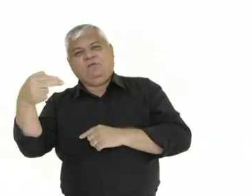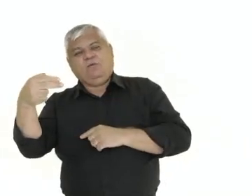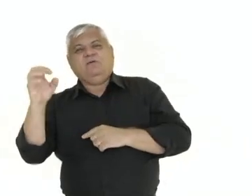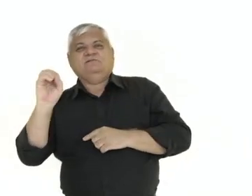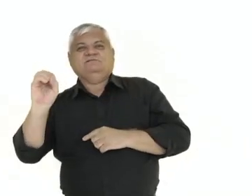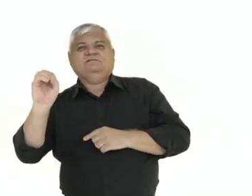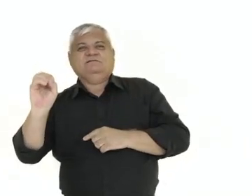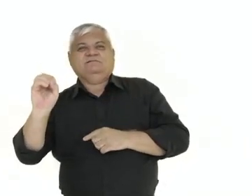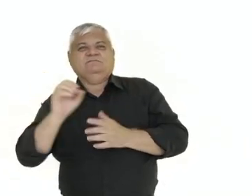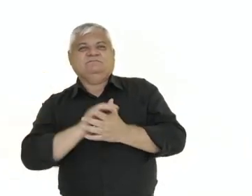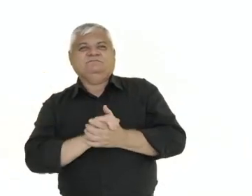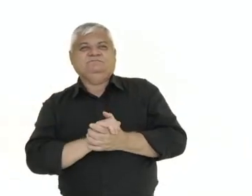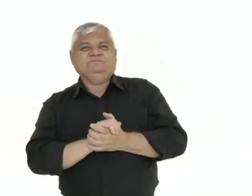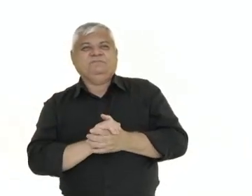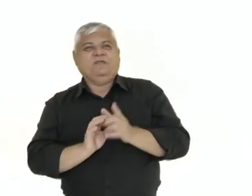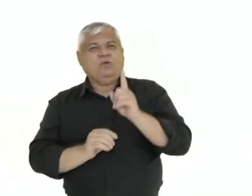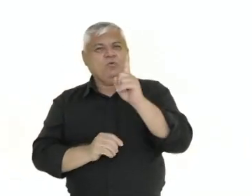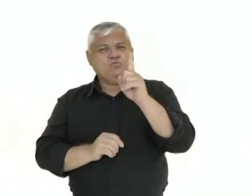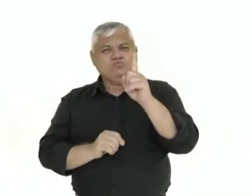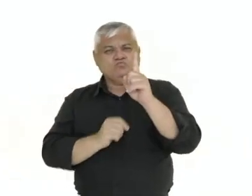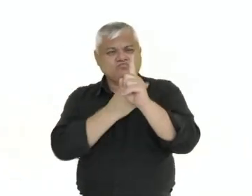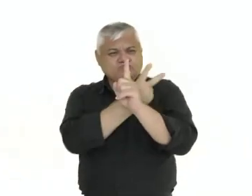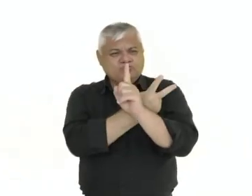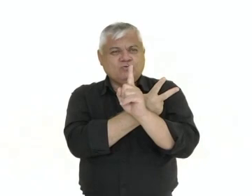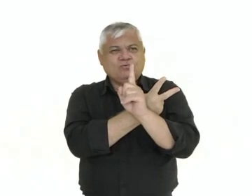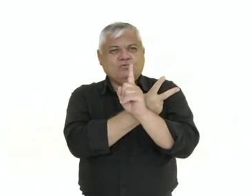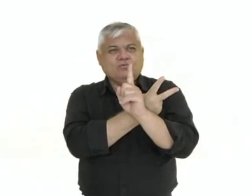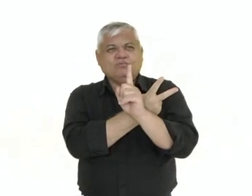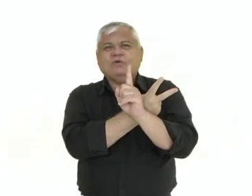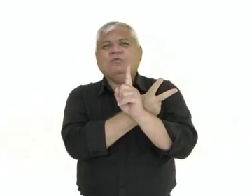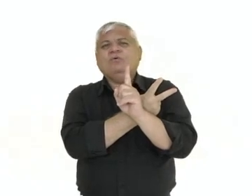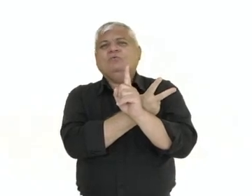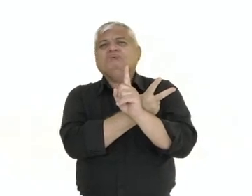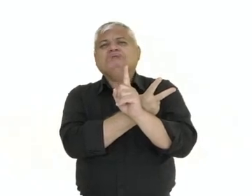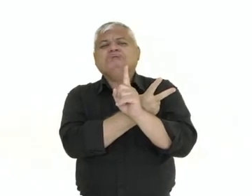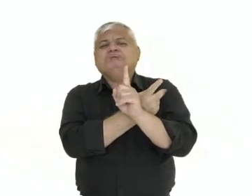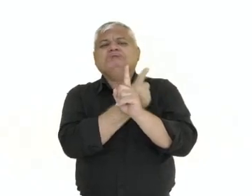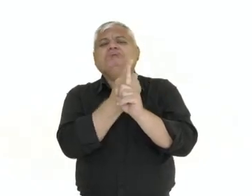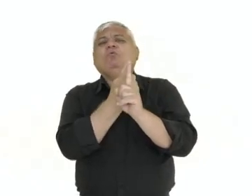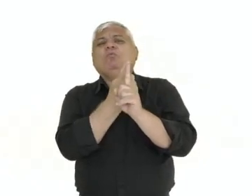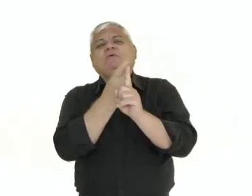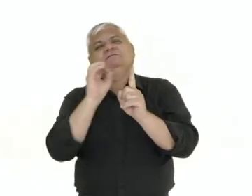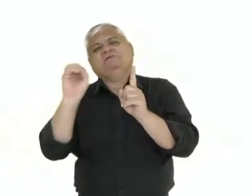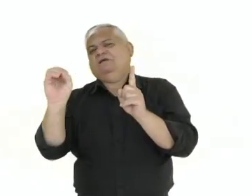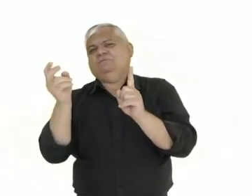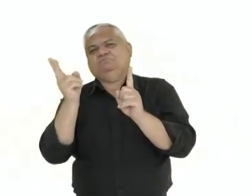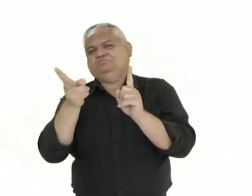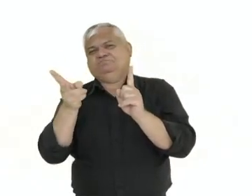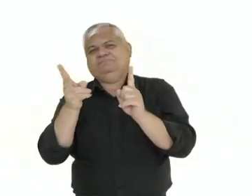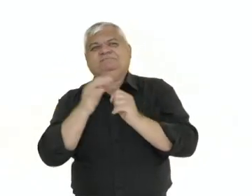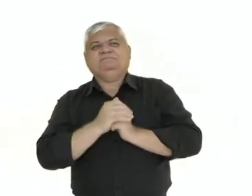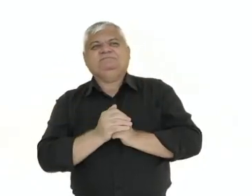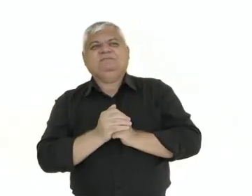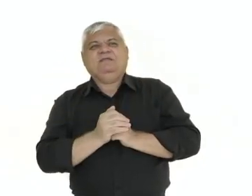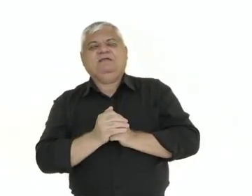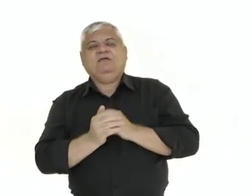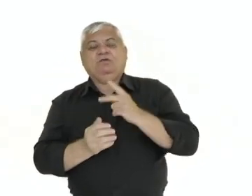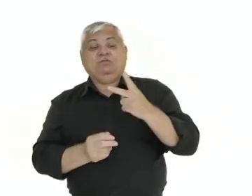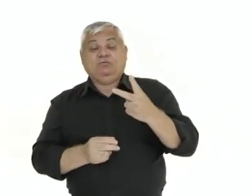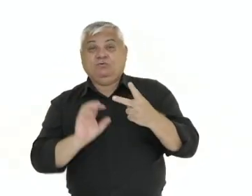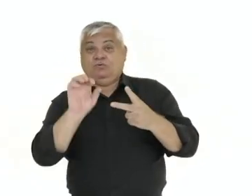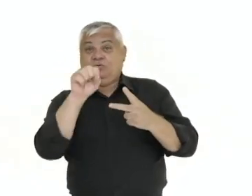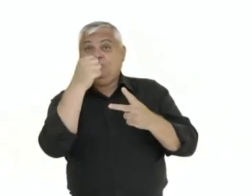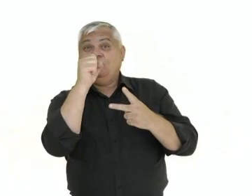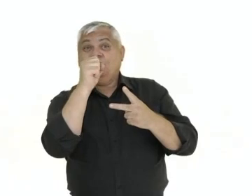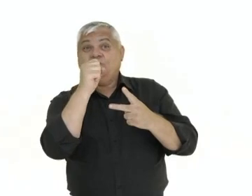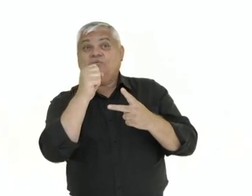base 2. Log de 1 na base 2, 2 elevado na quanto que dá 1? 0. 2 elevado na